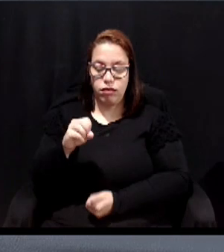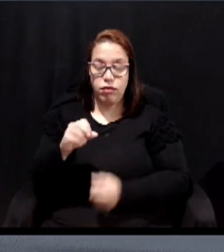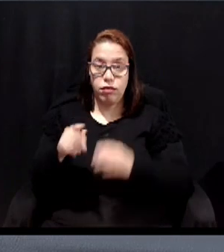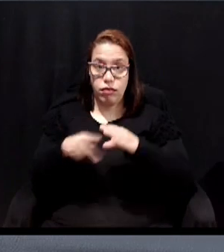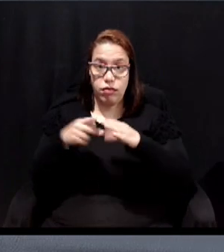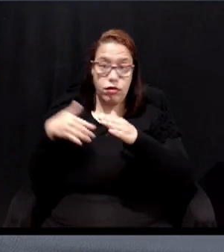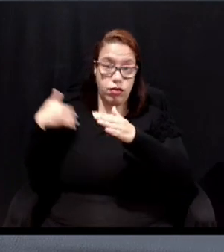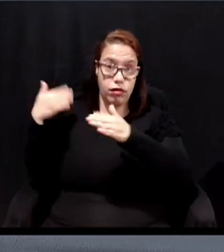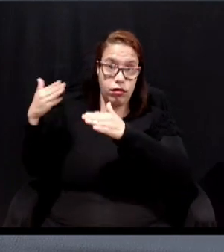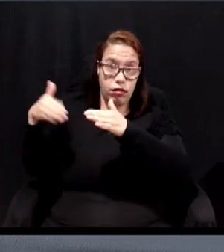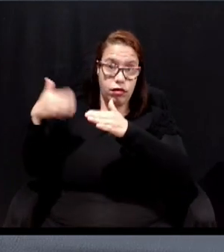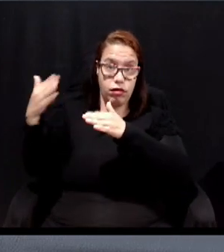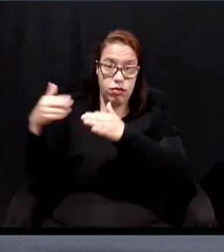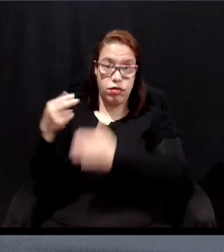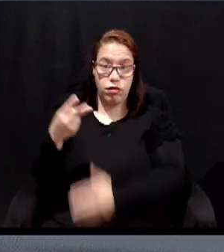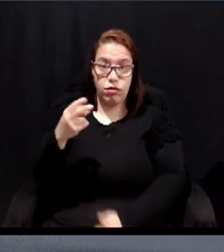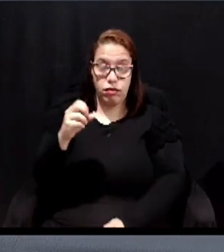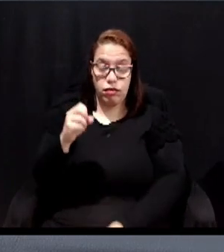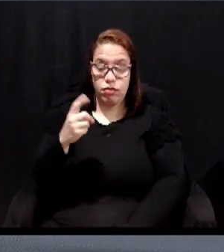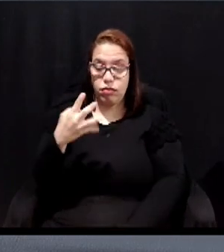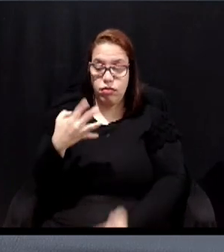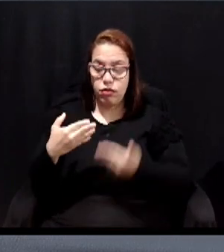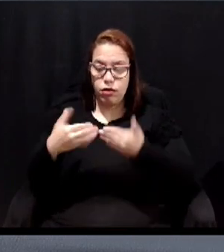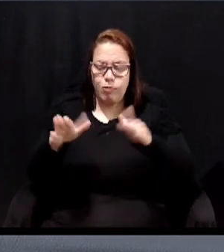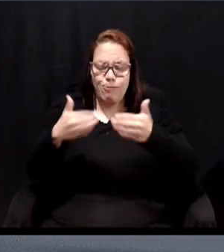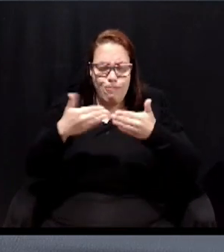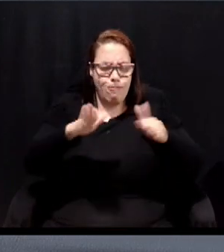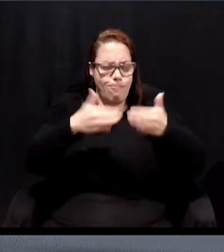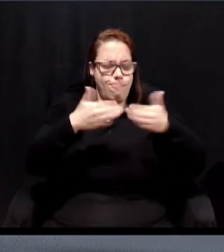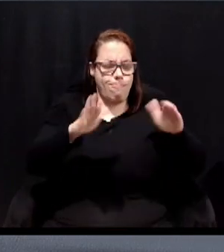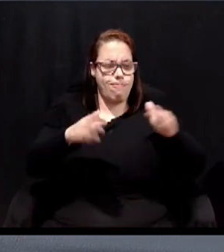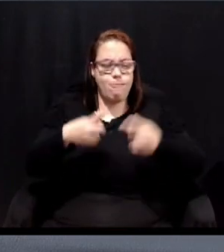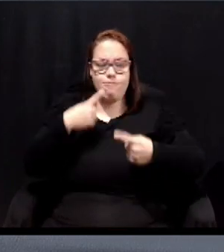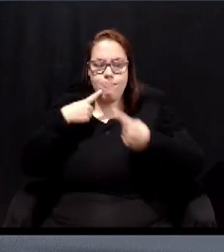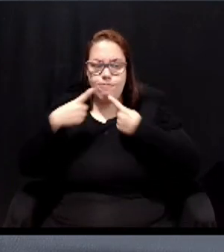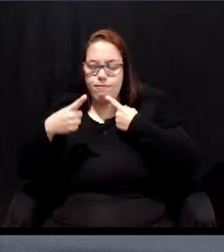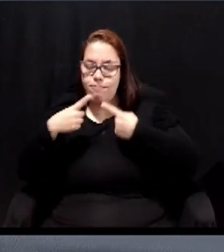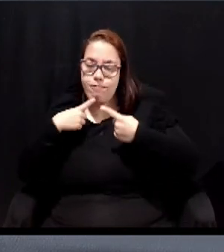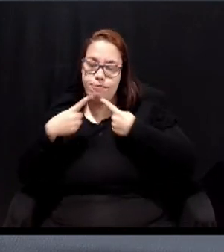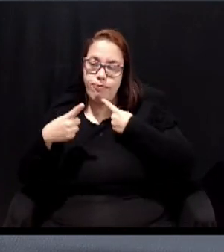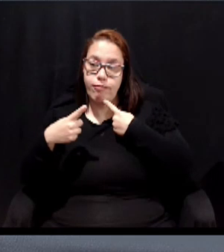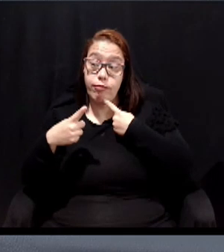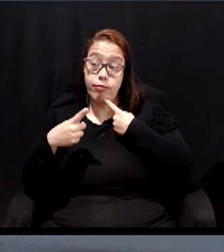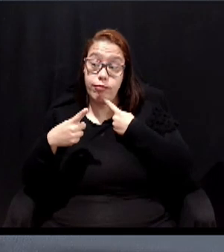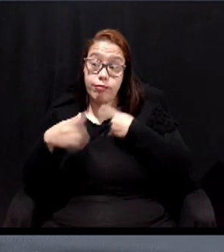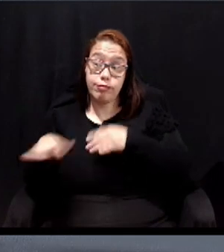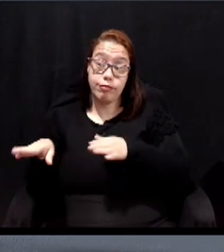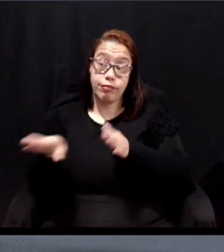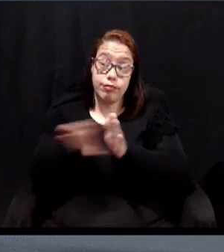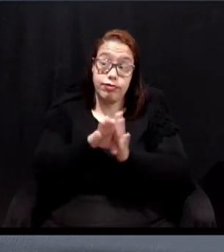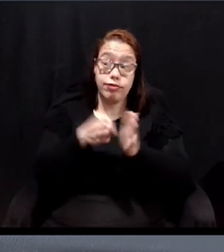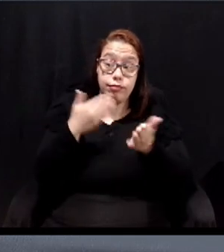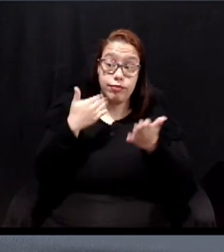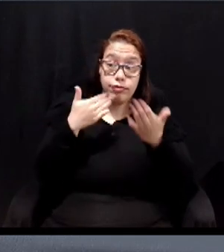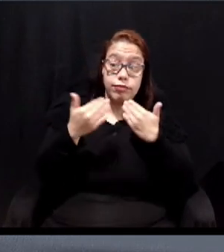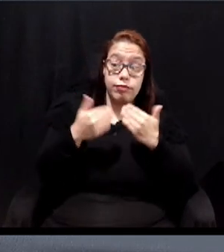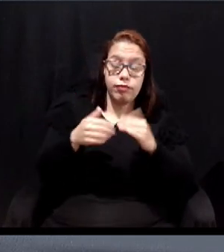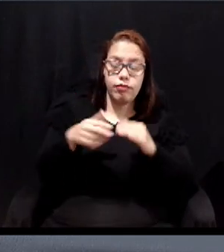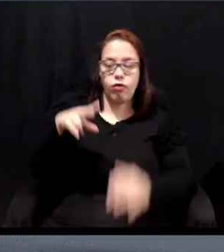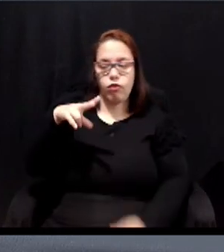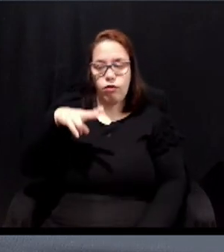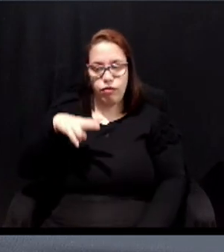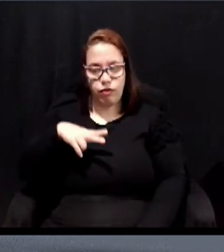desde 2014, abrindo portas, né, abrindo diálogos. E a gente vem conversando com a parte privada,